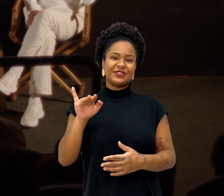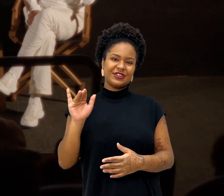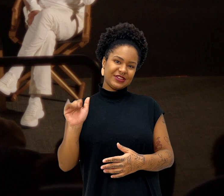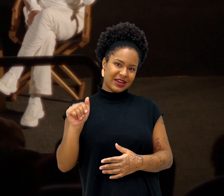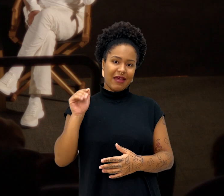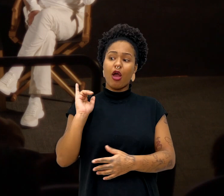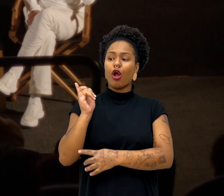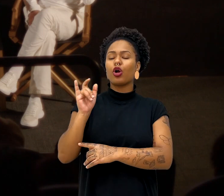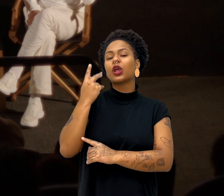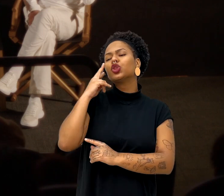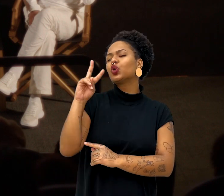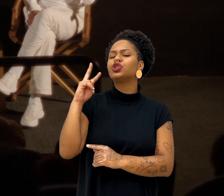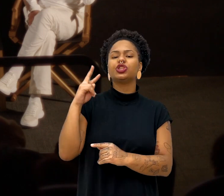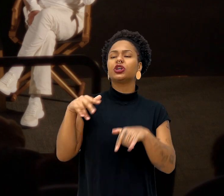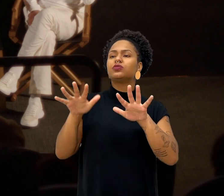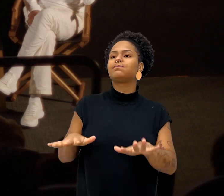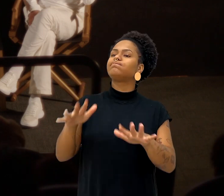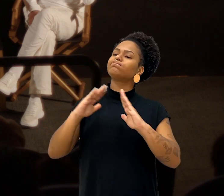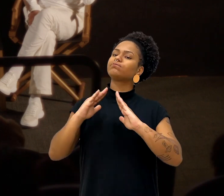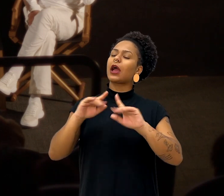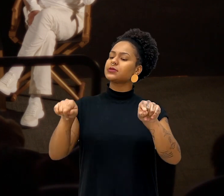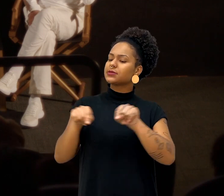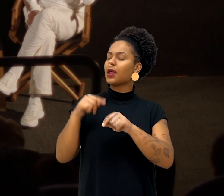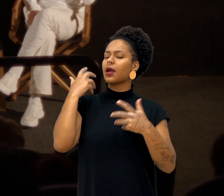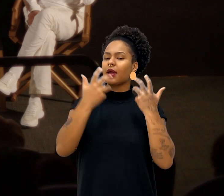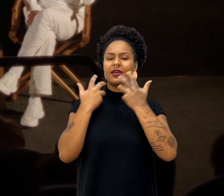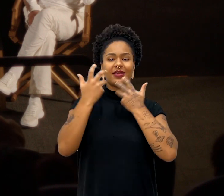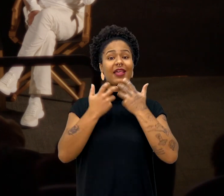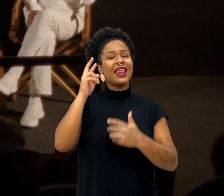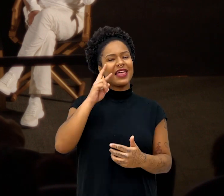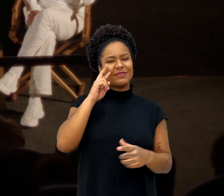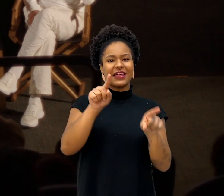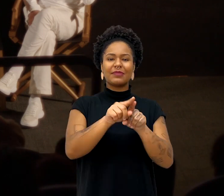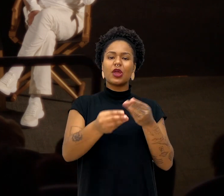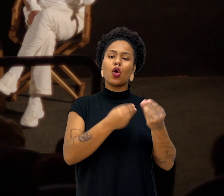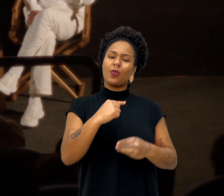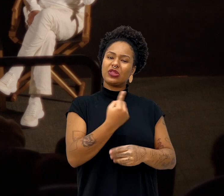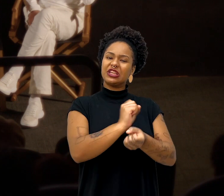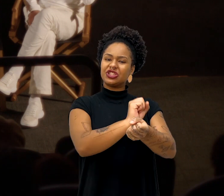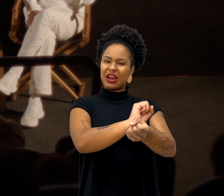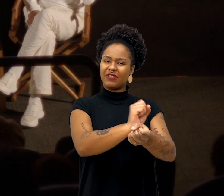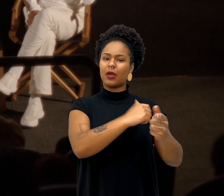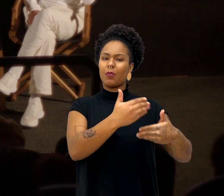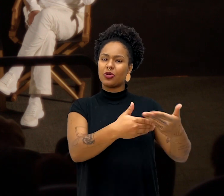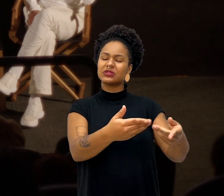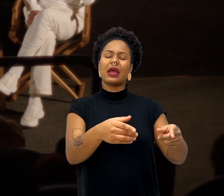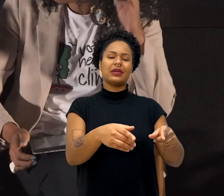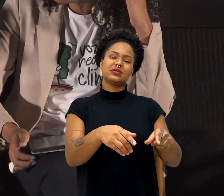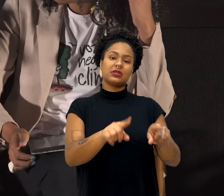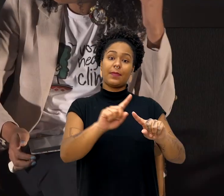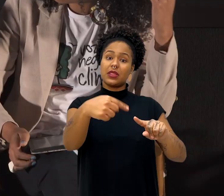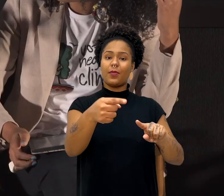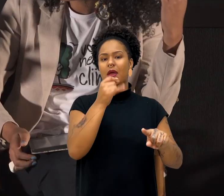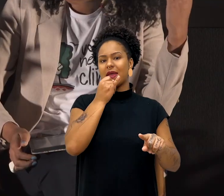subverter a dor. Então, a Tina contou que ela ficou 2 dias cantando. E como não relembrar, né, o nosso